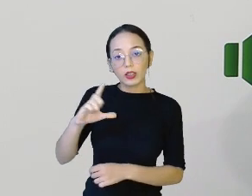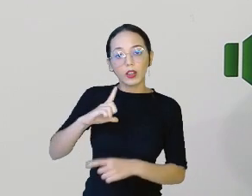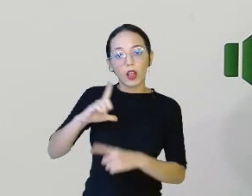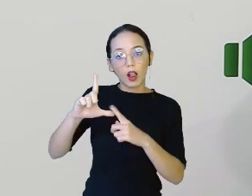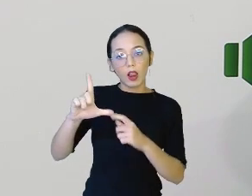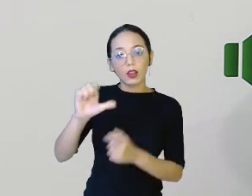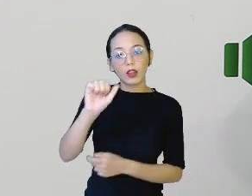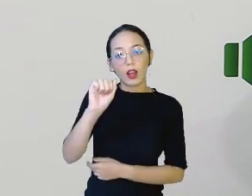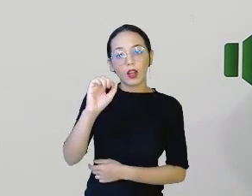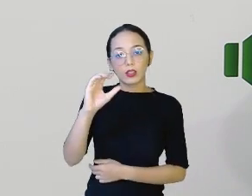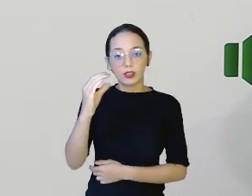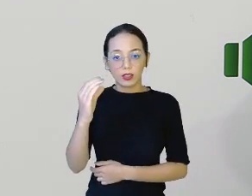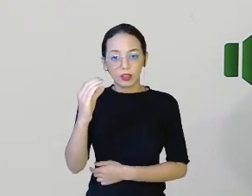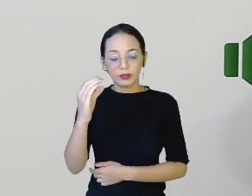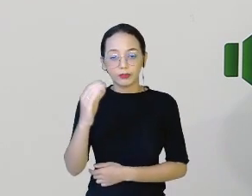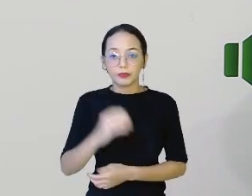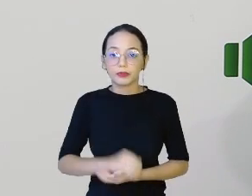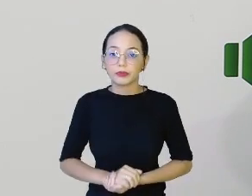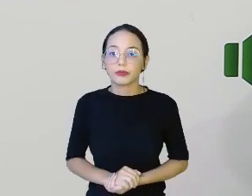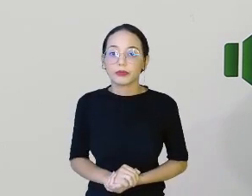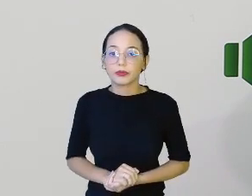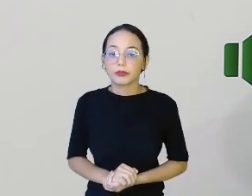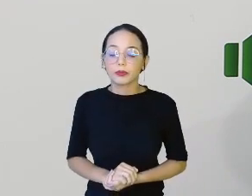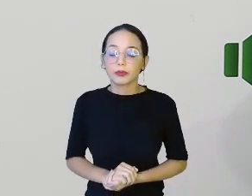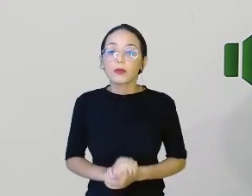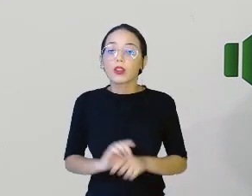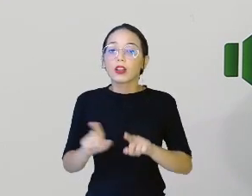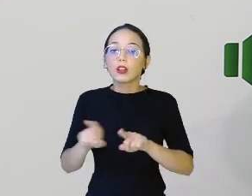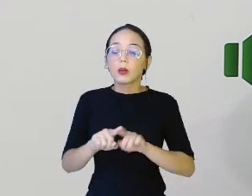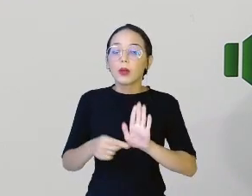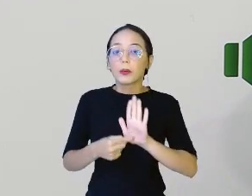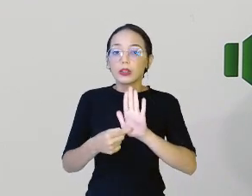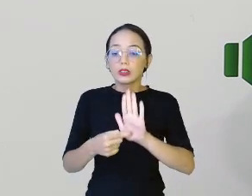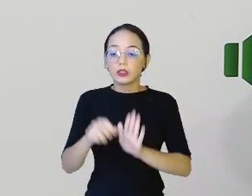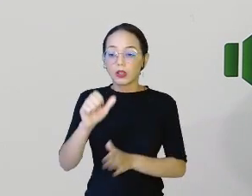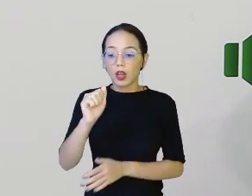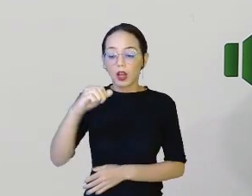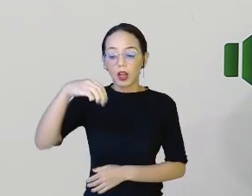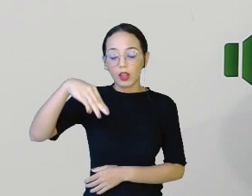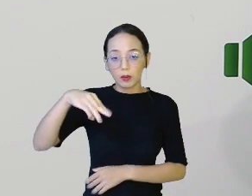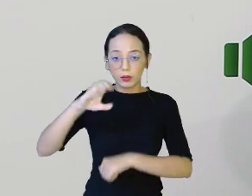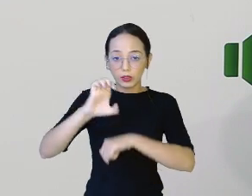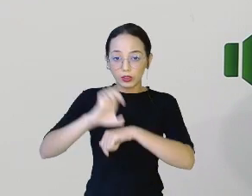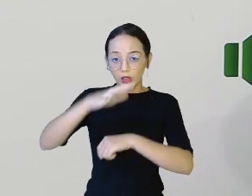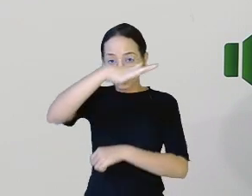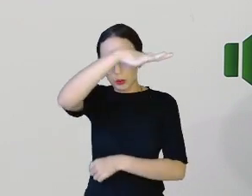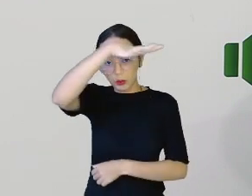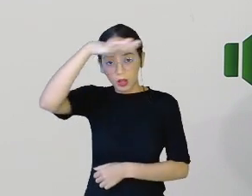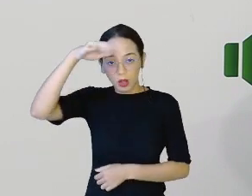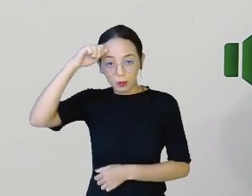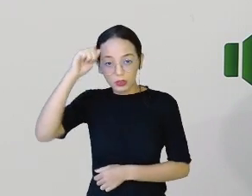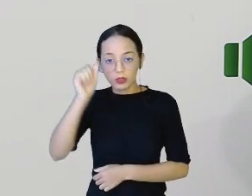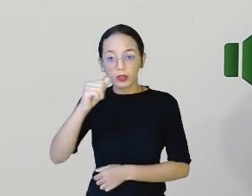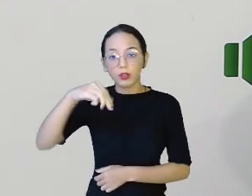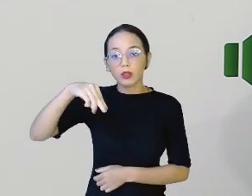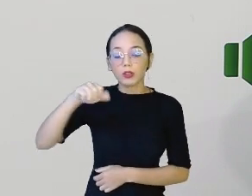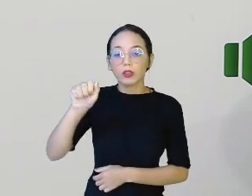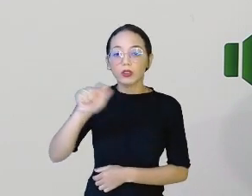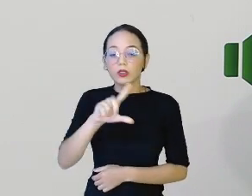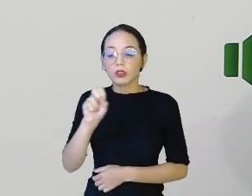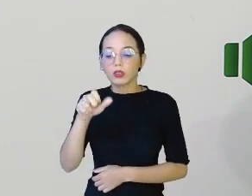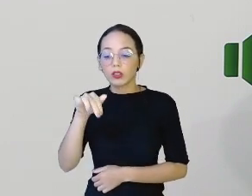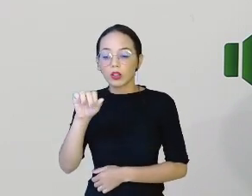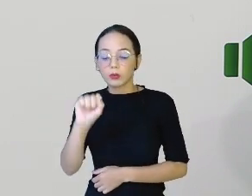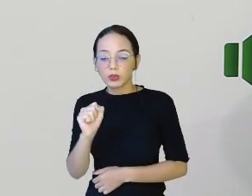AC representando. Nós temos, representando pelas letras AM, o estado do Amazonas. Aqui embaixo